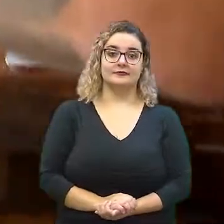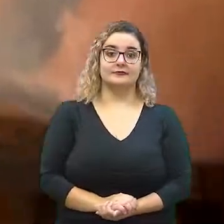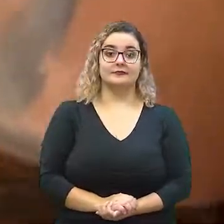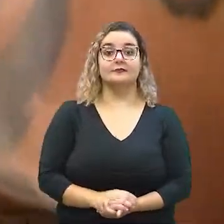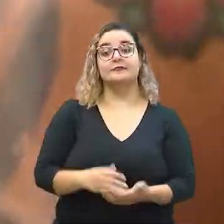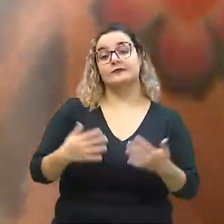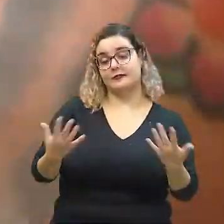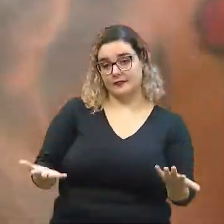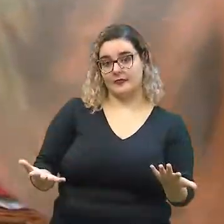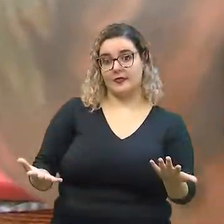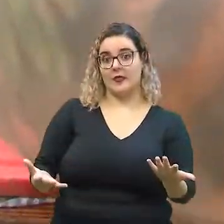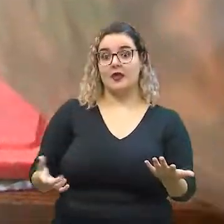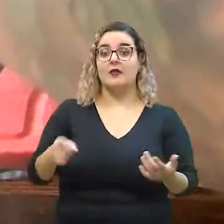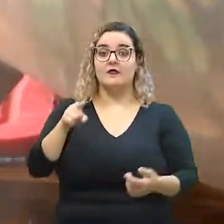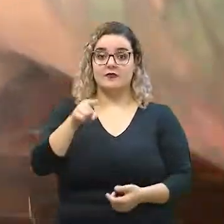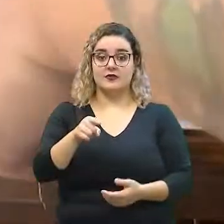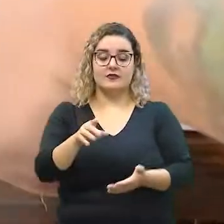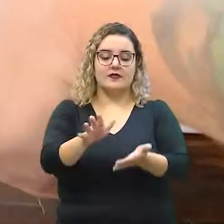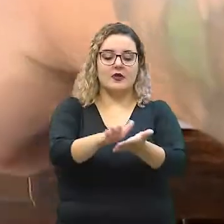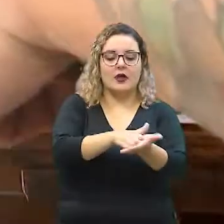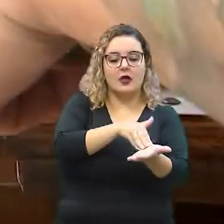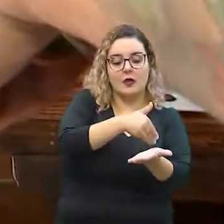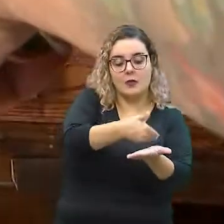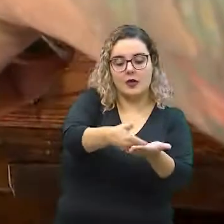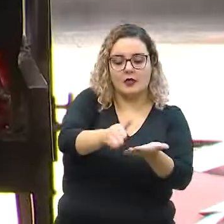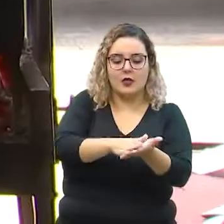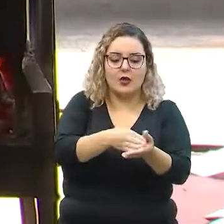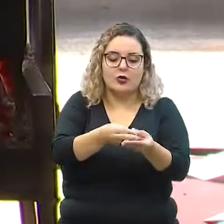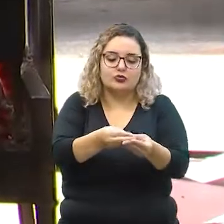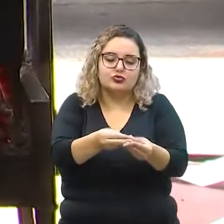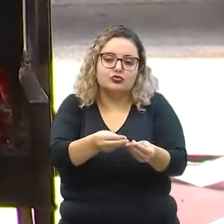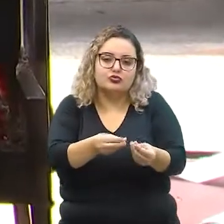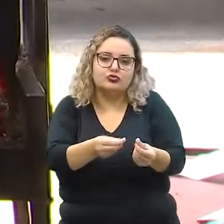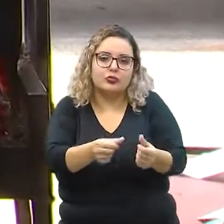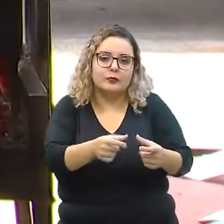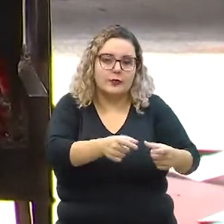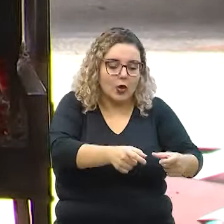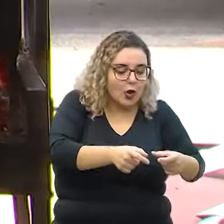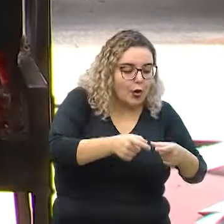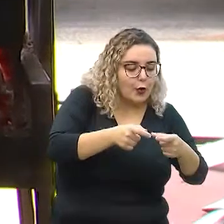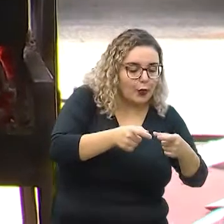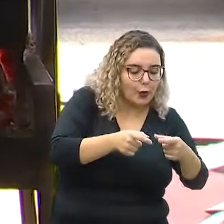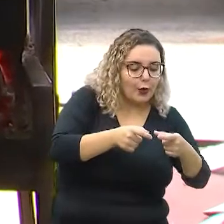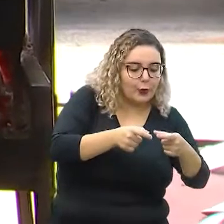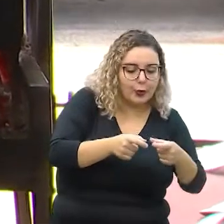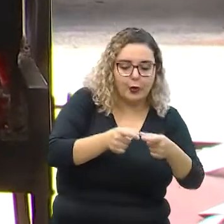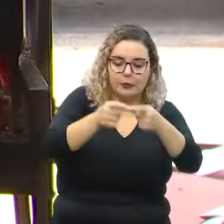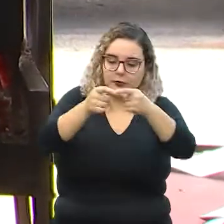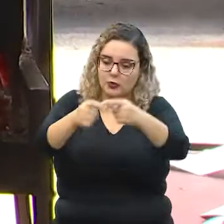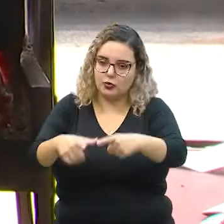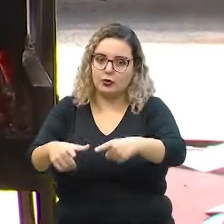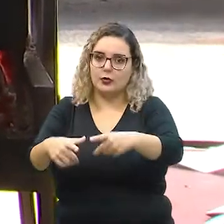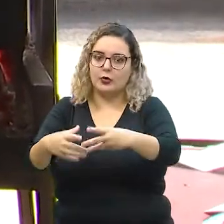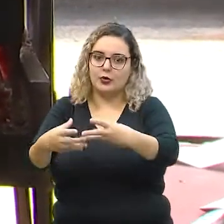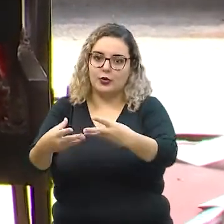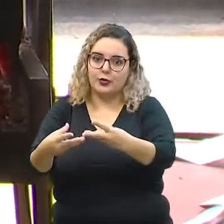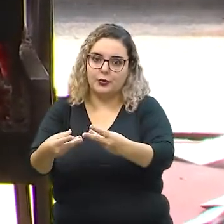Enquanto isso, você vai derreter a manteiga e colocar uma brasa para defumar.